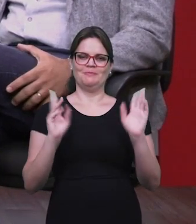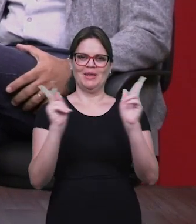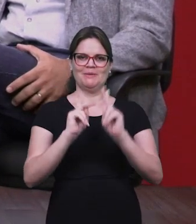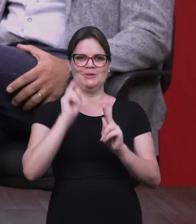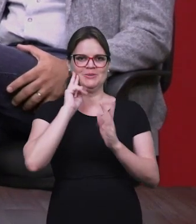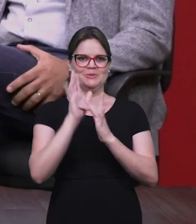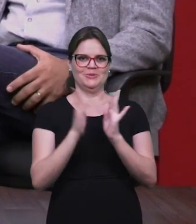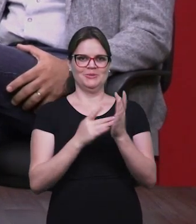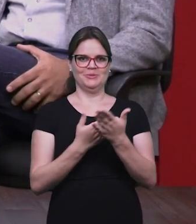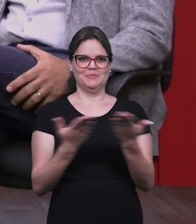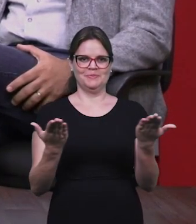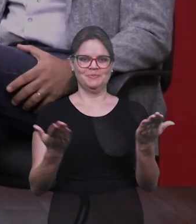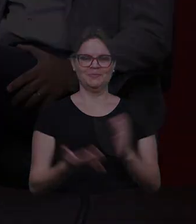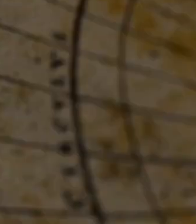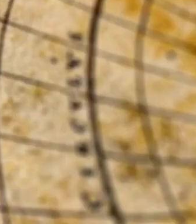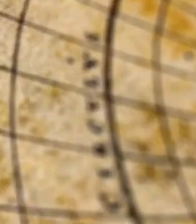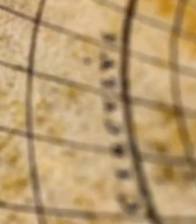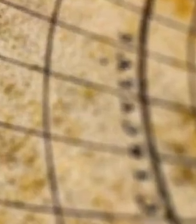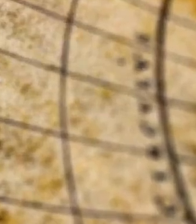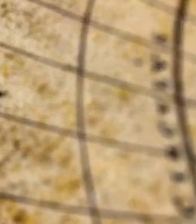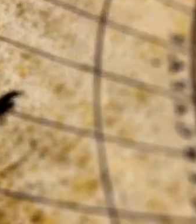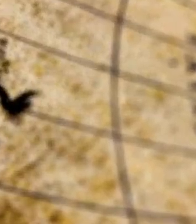assistem. Pai do Senhor a todos.